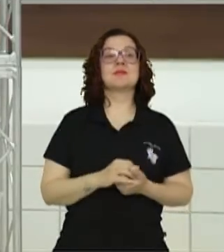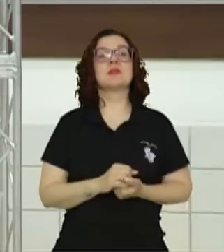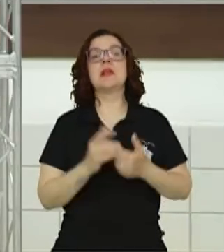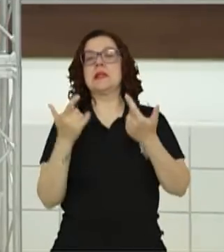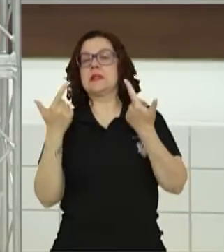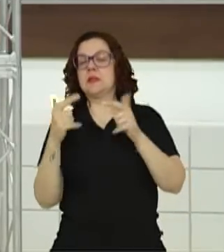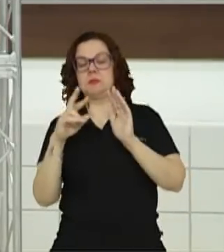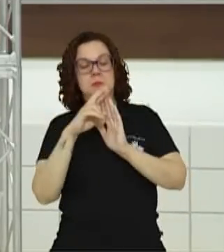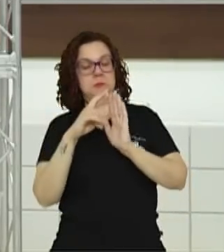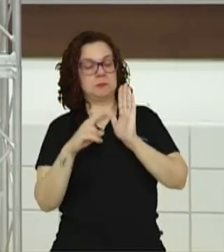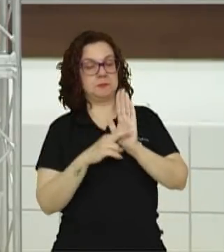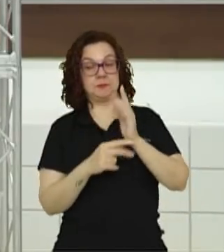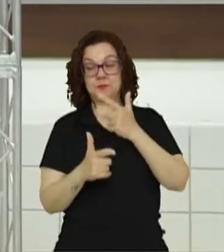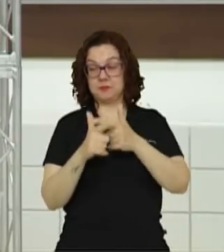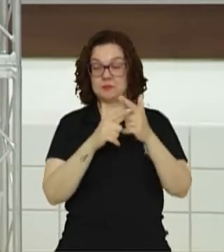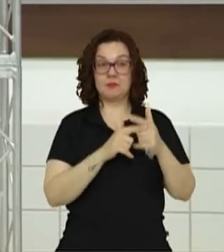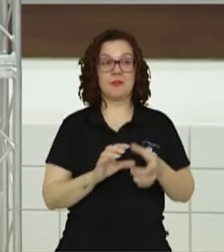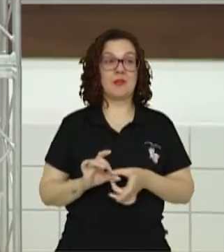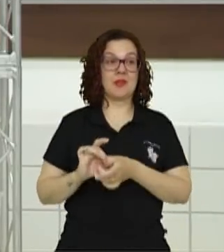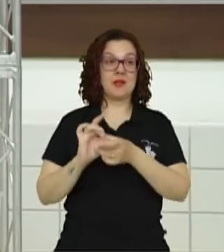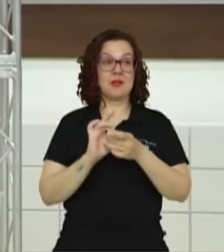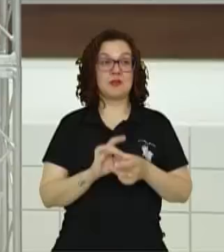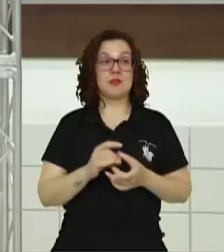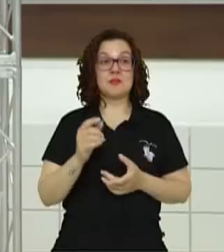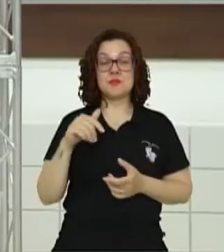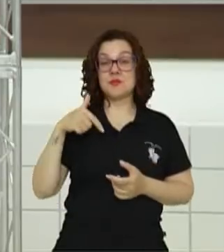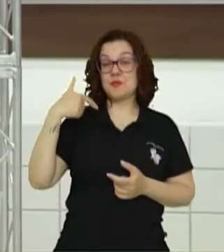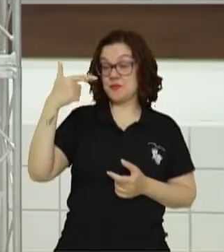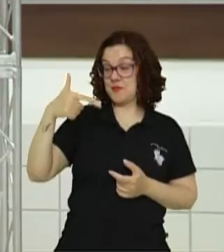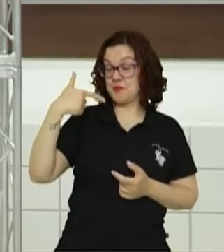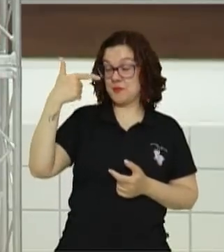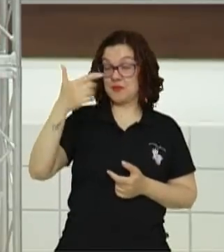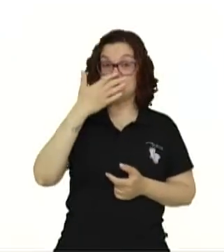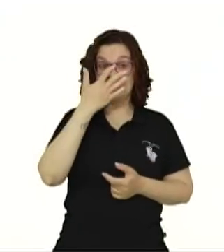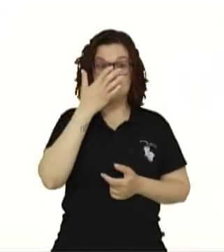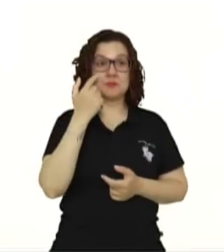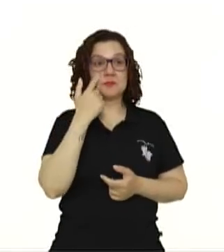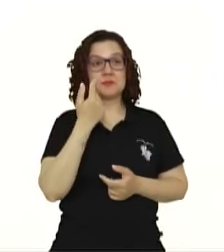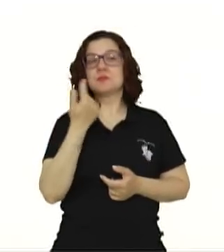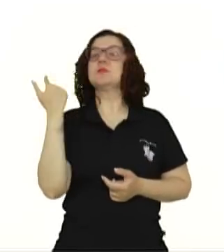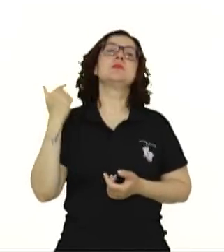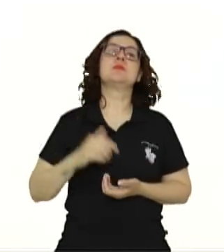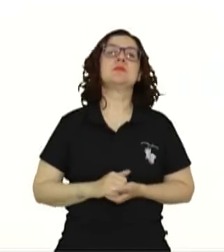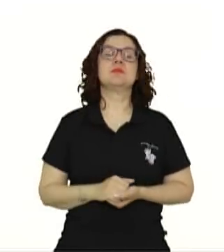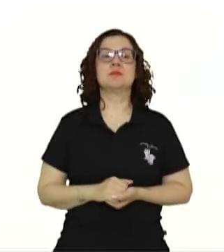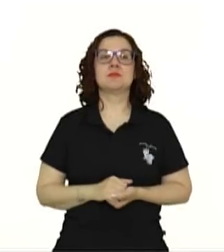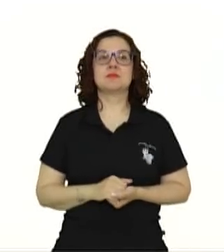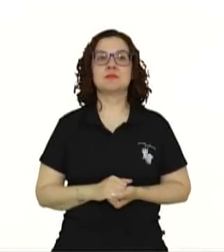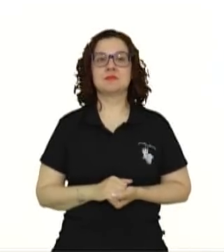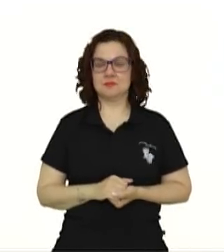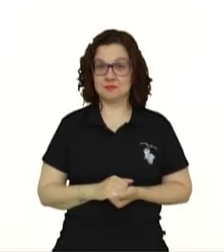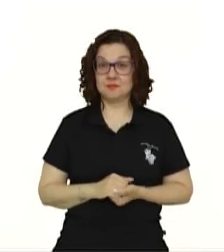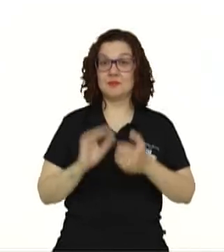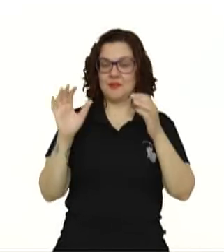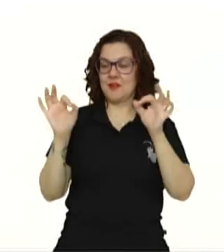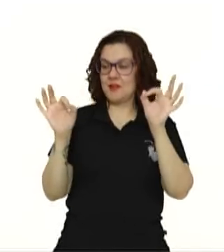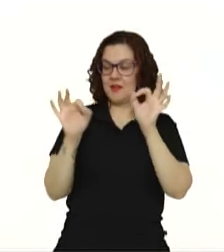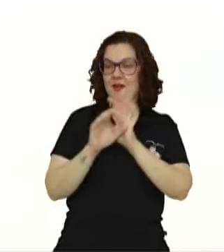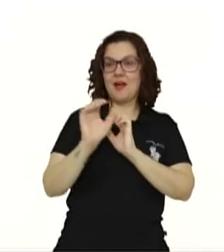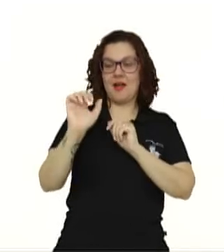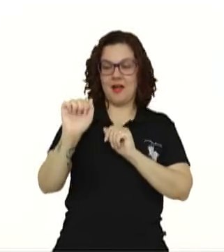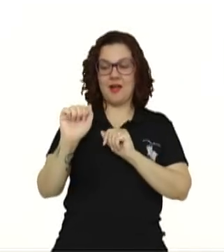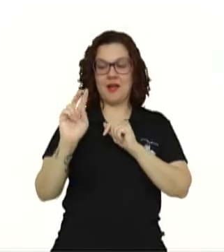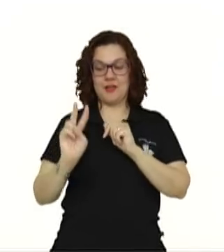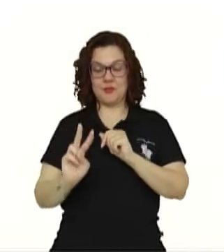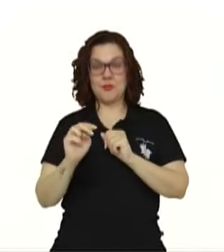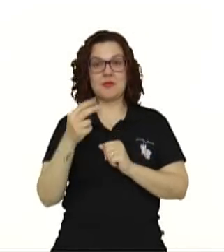não tem grandes problemas. Vamos ver se vocês conseguiram acertar os próximos. Vamos lá? Então, aqui está o primeiro, nosso A2